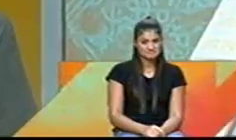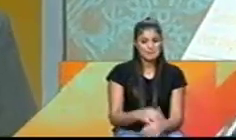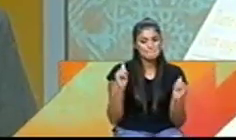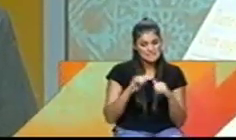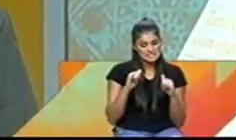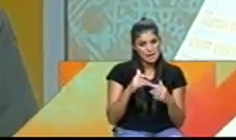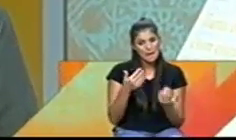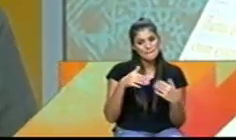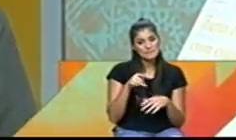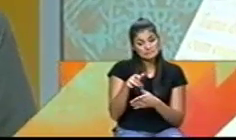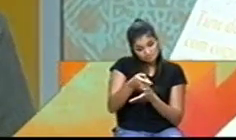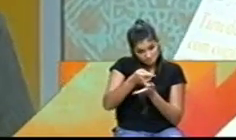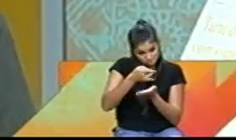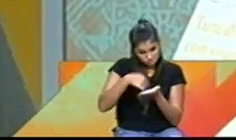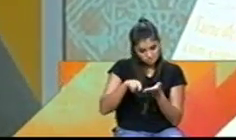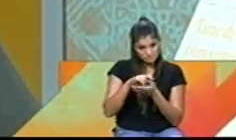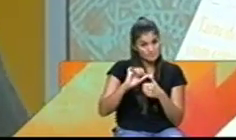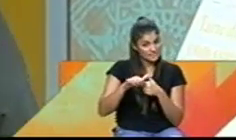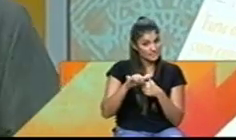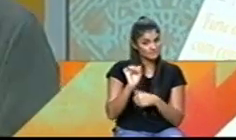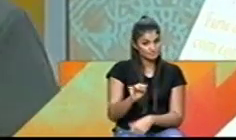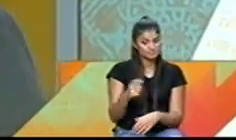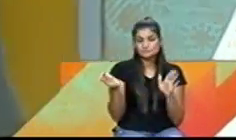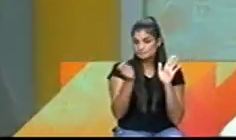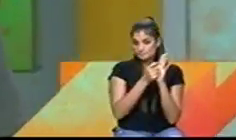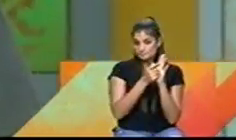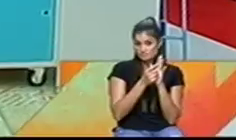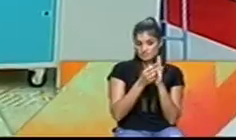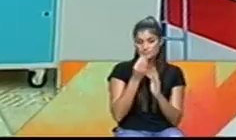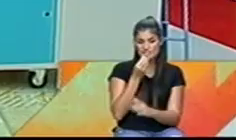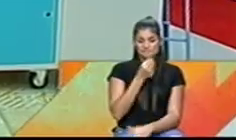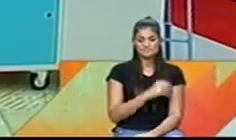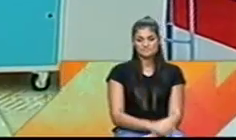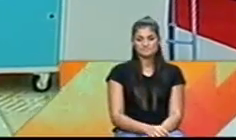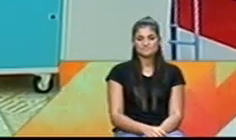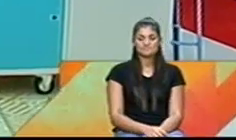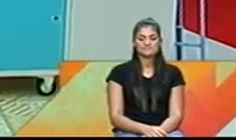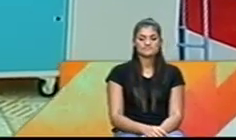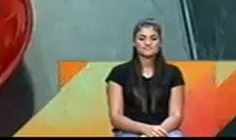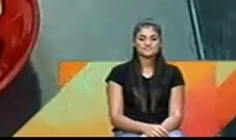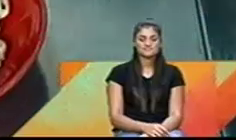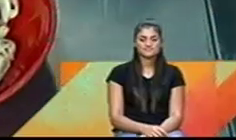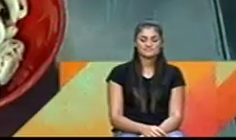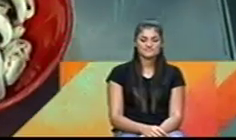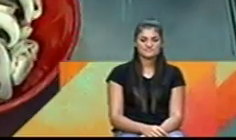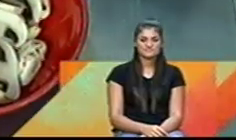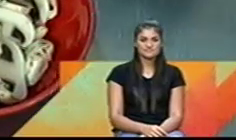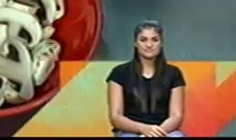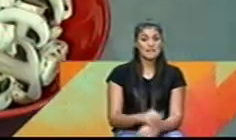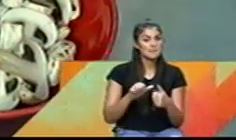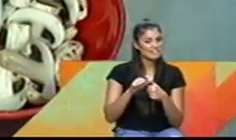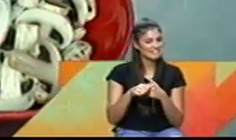é uma tarte. É uma tarte, é uma tarte de batata. Tomem nota dos ingredientes. A saber. Aposto que leva